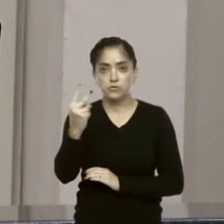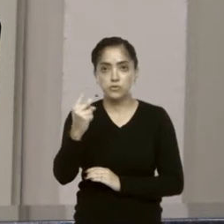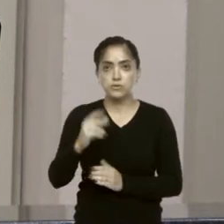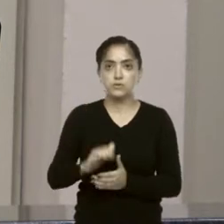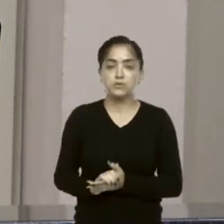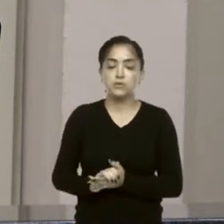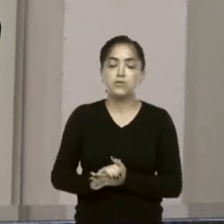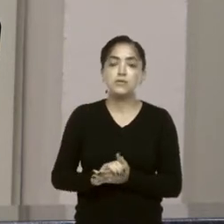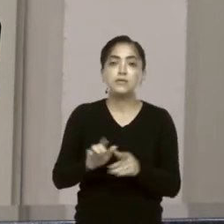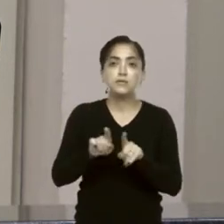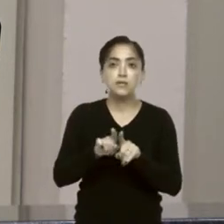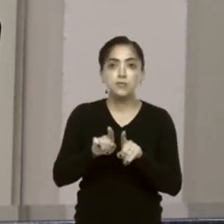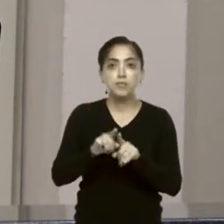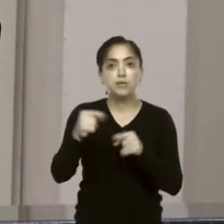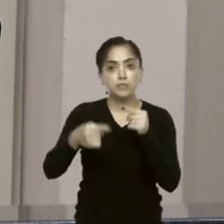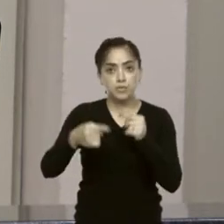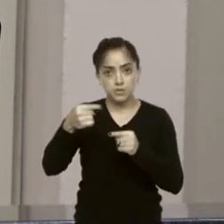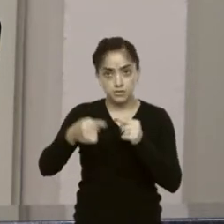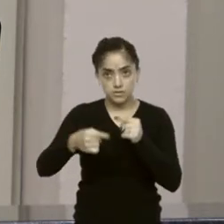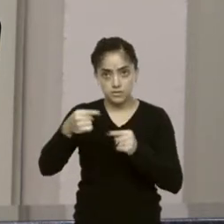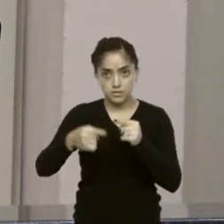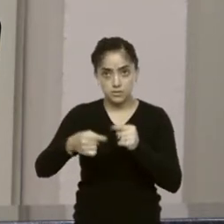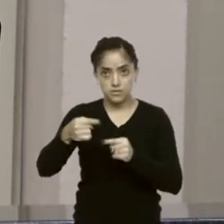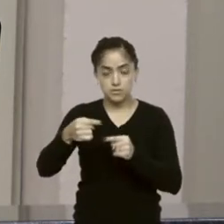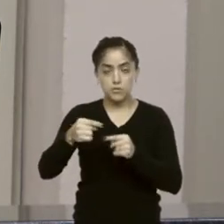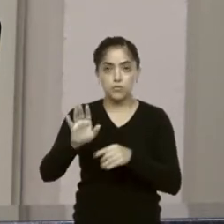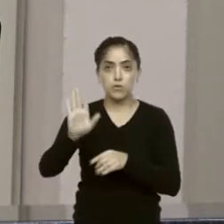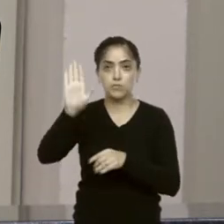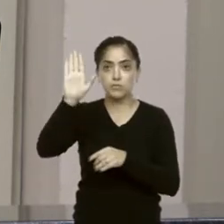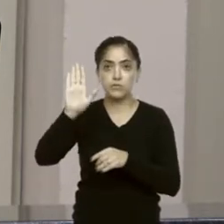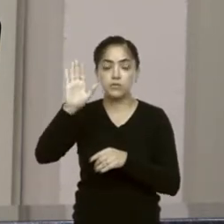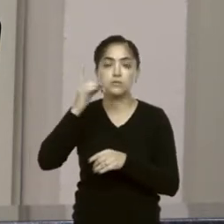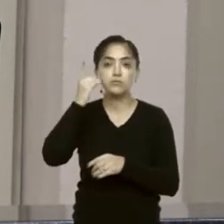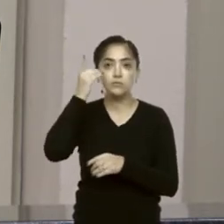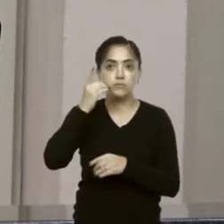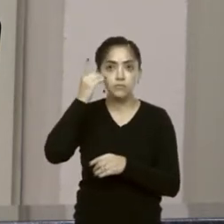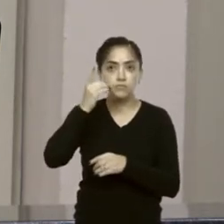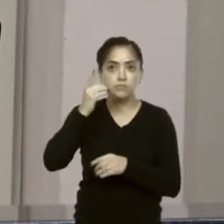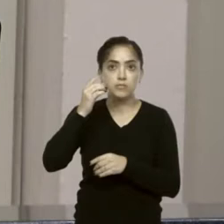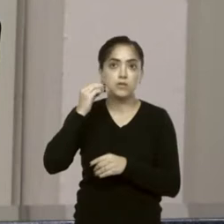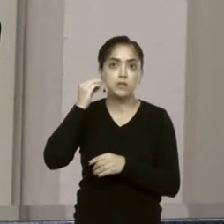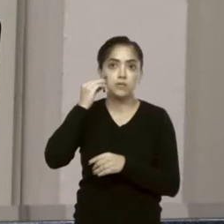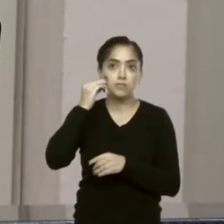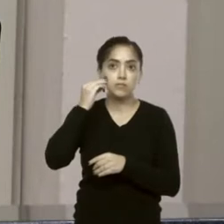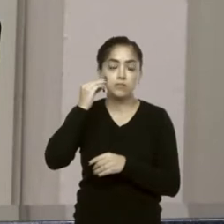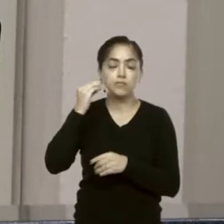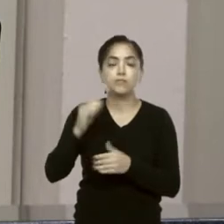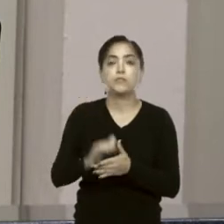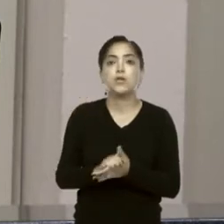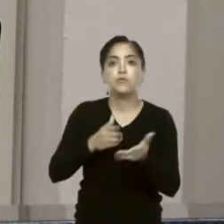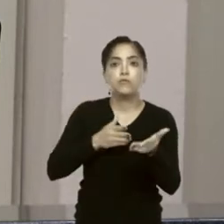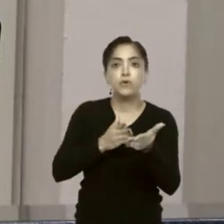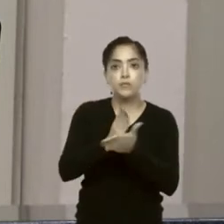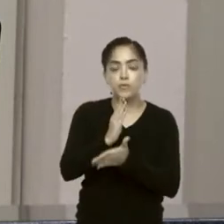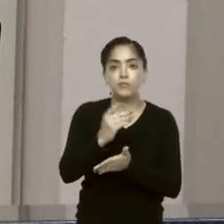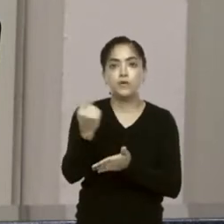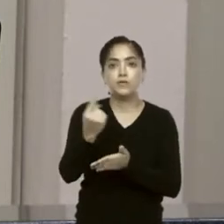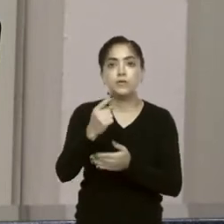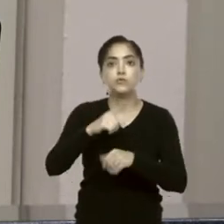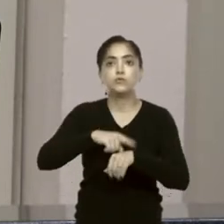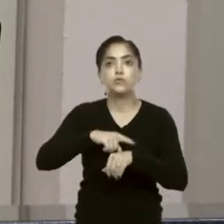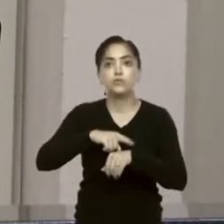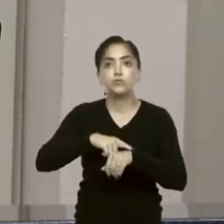foi submetida à discussão e, com a manifestação da senhora deputada Marlene Fengler, foi aprovado em turno único o projeto